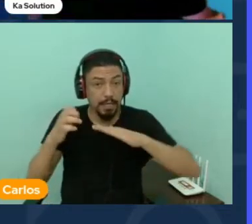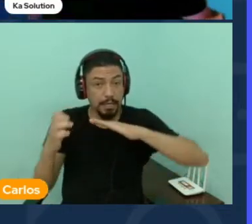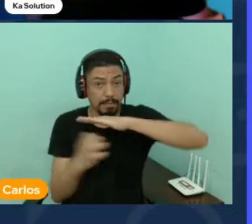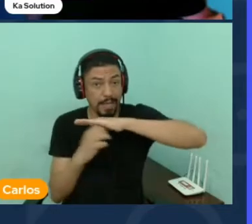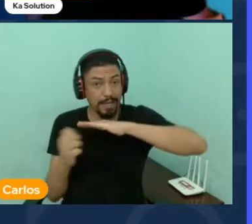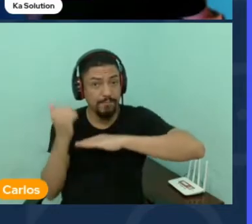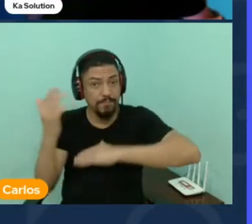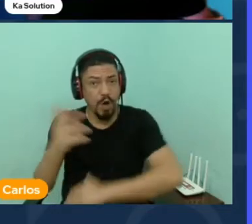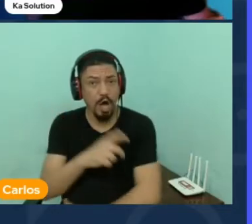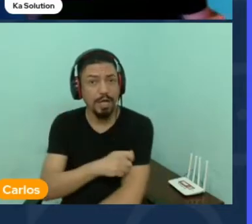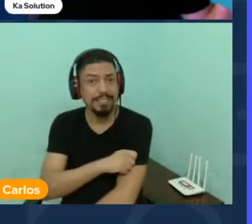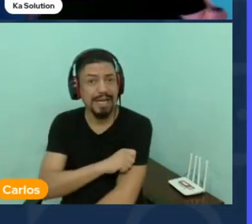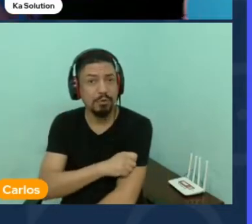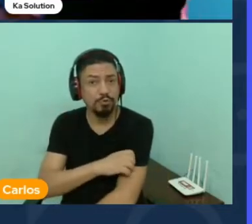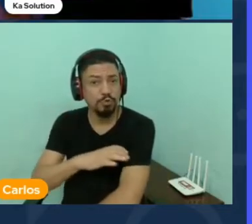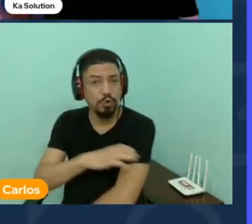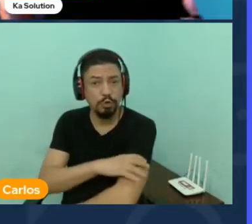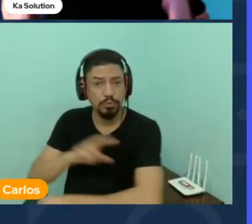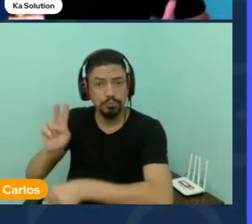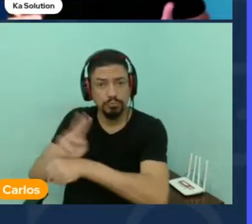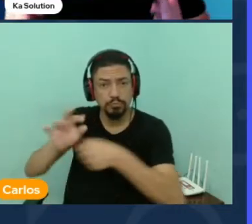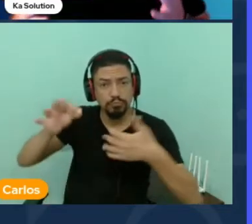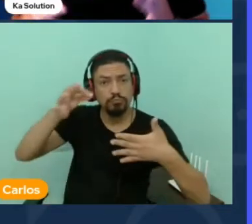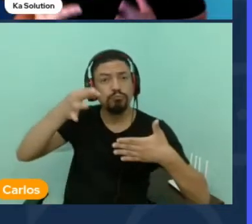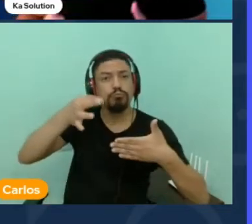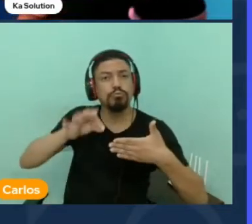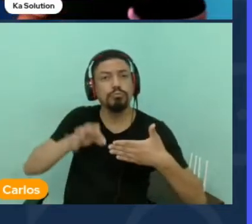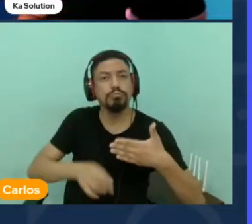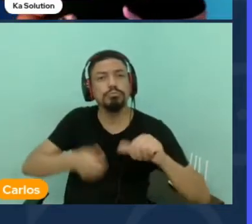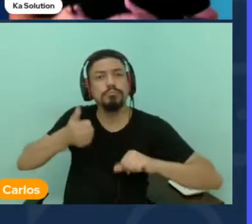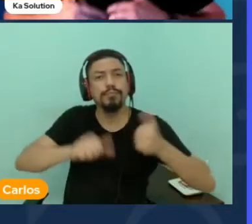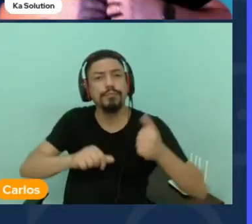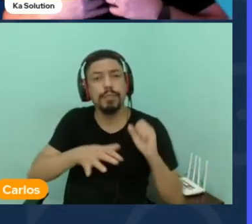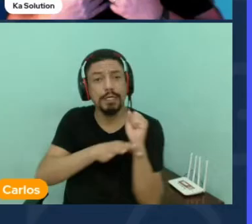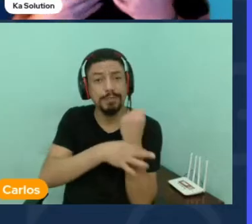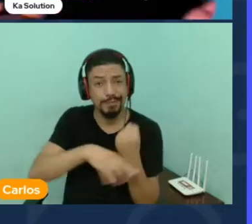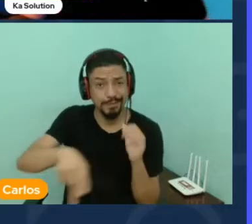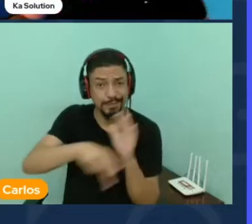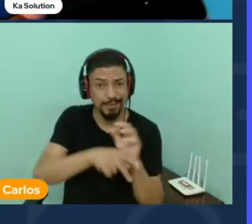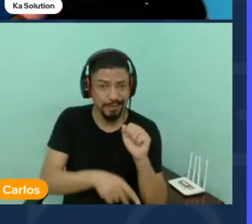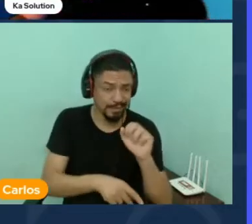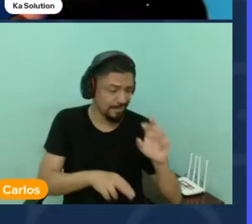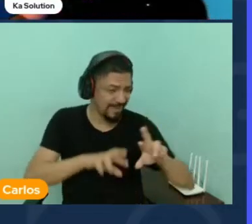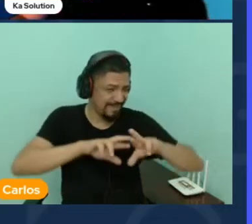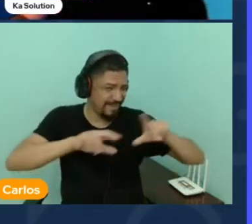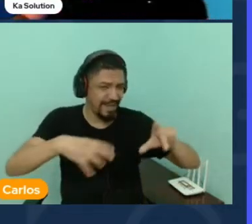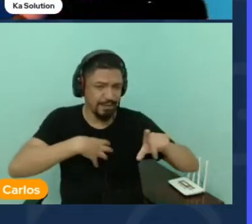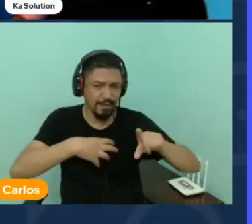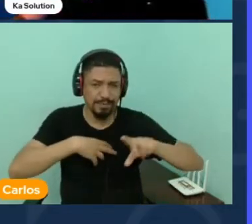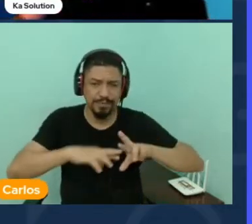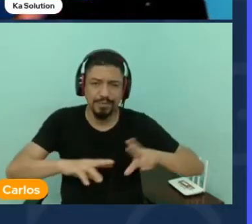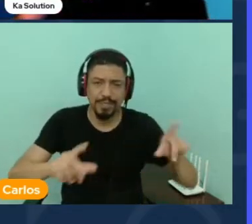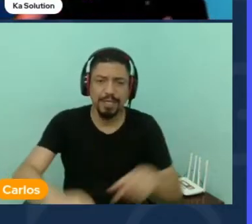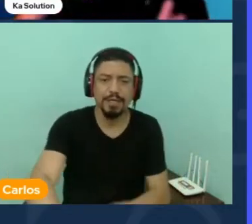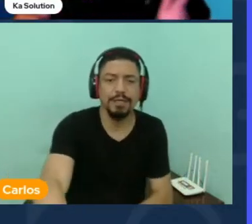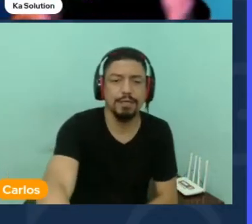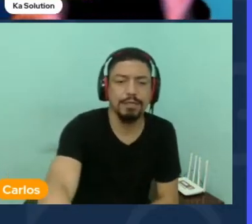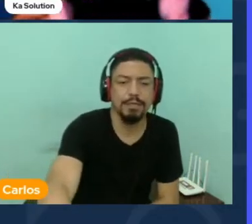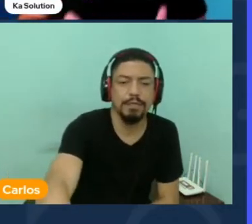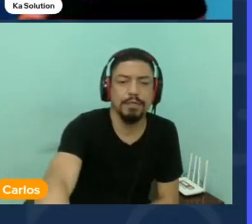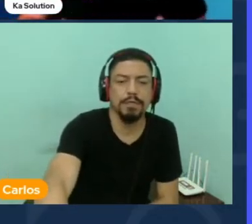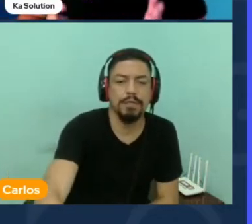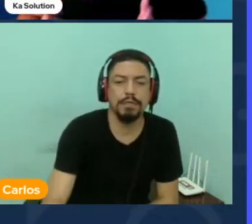da AWS atestam a segurança da AWS em vários aspectos possíveis